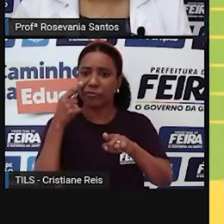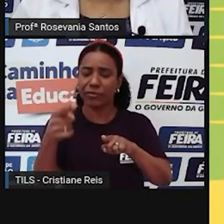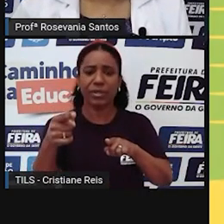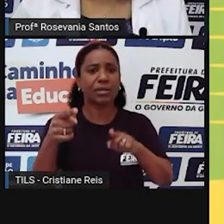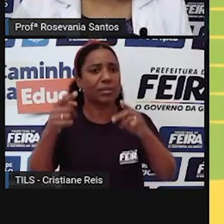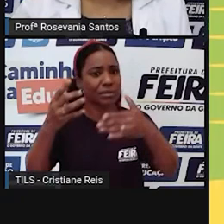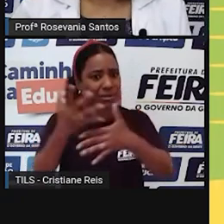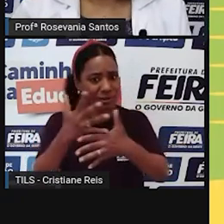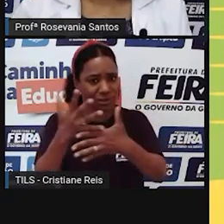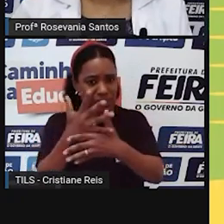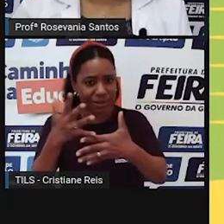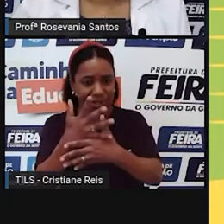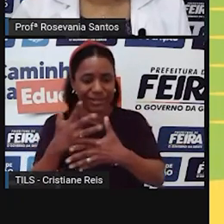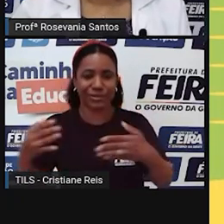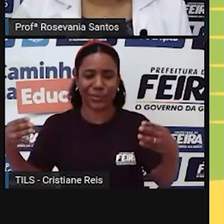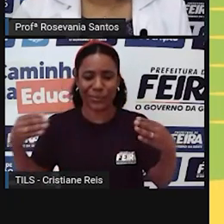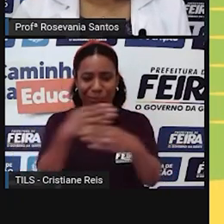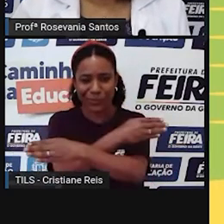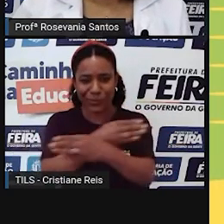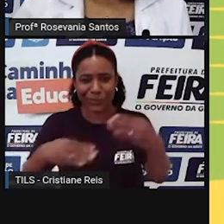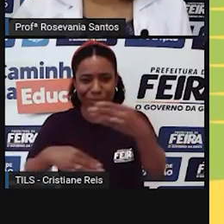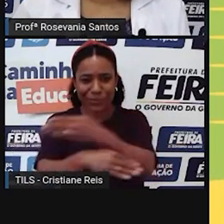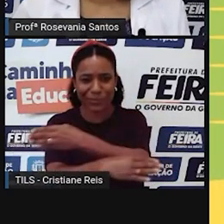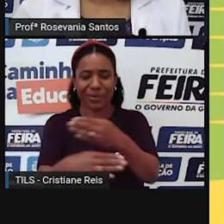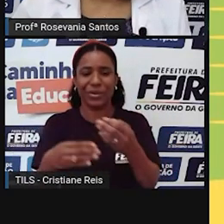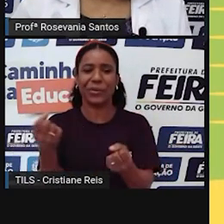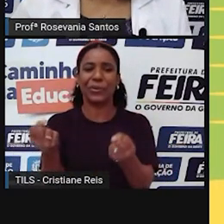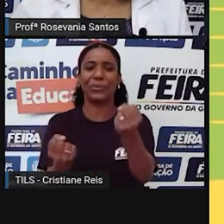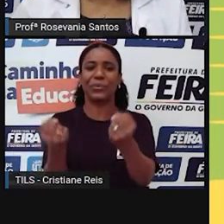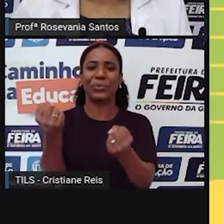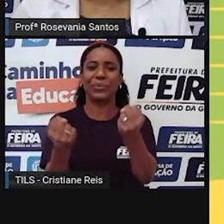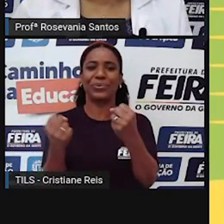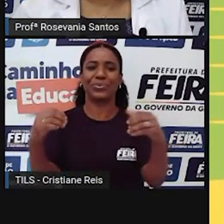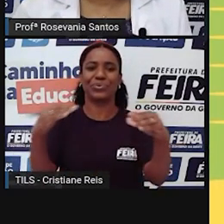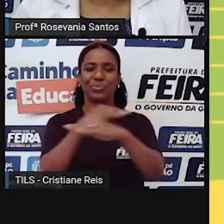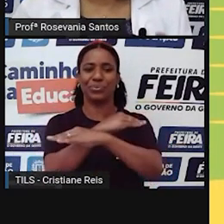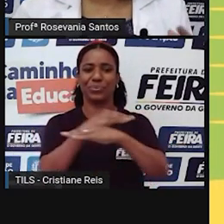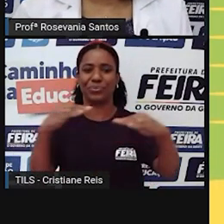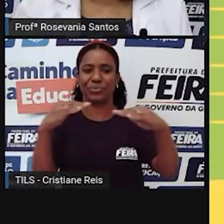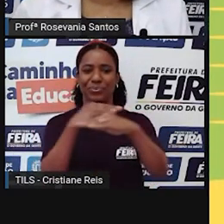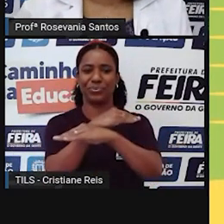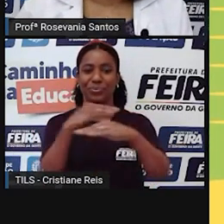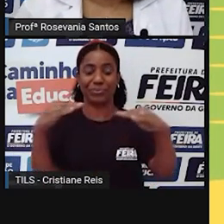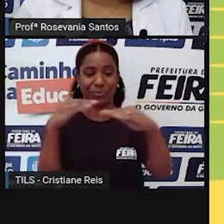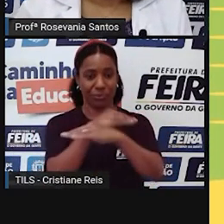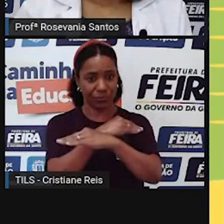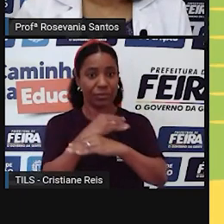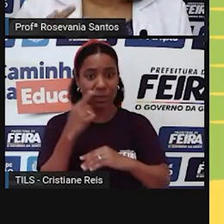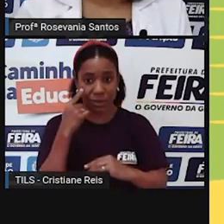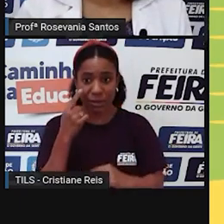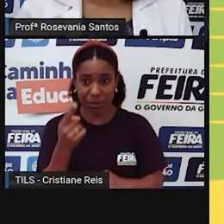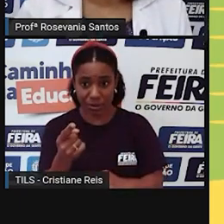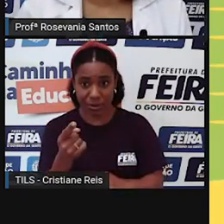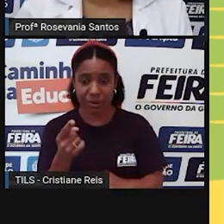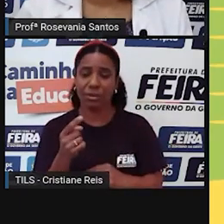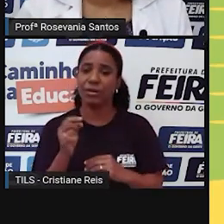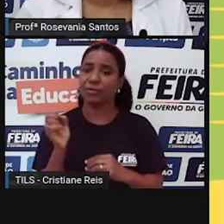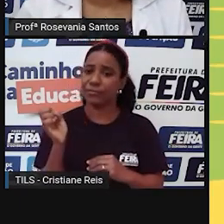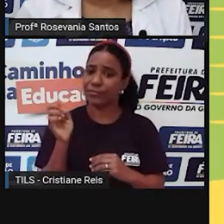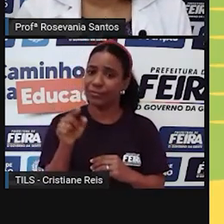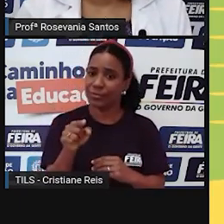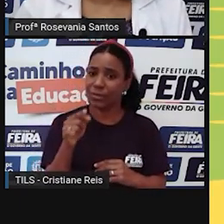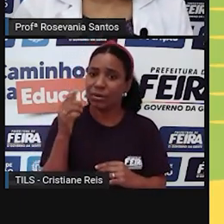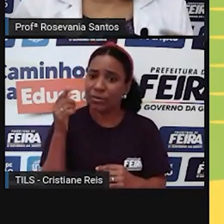urbano, com as suas vias, com os seus carros aí. Se tem esses carros, tem um outro elemento aí nessa paisagem que eu